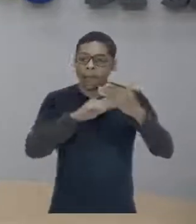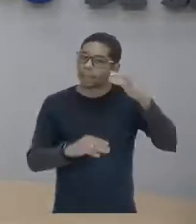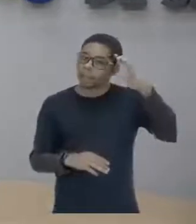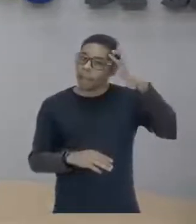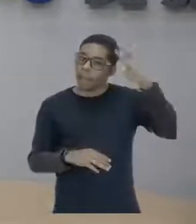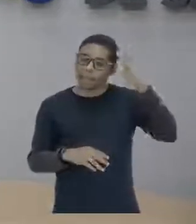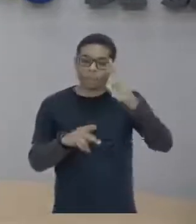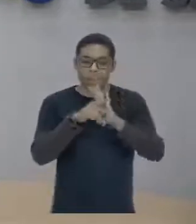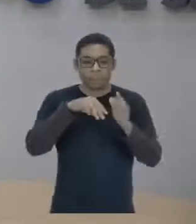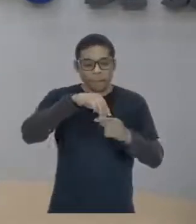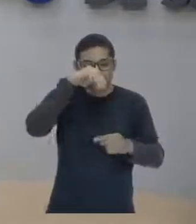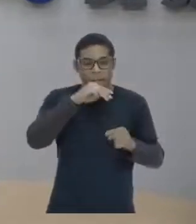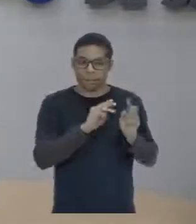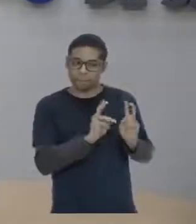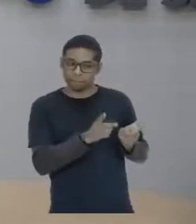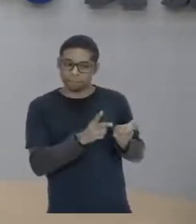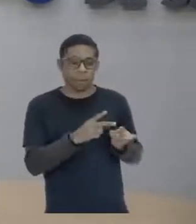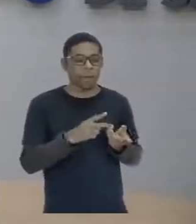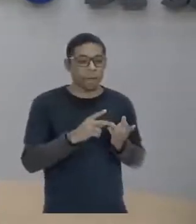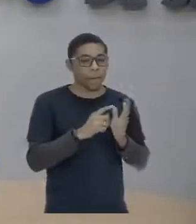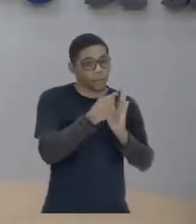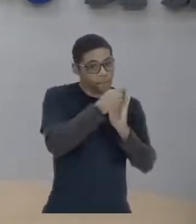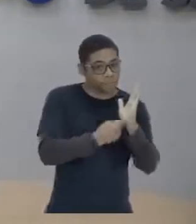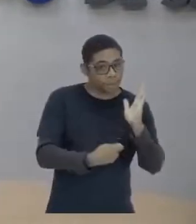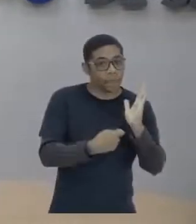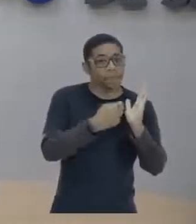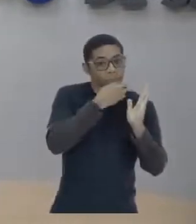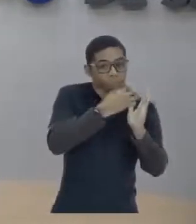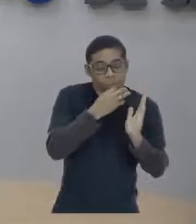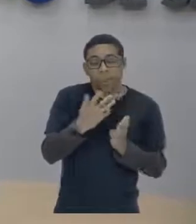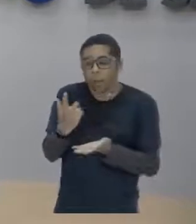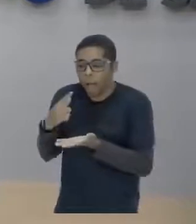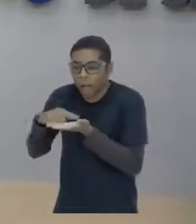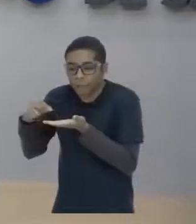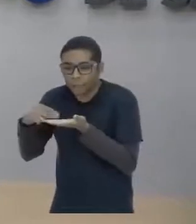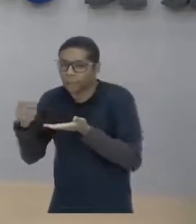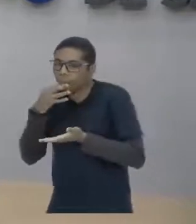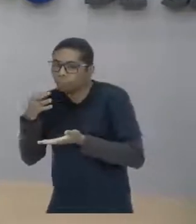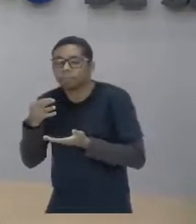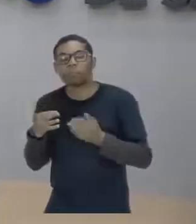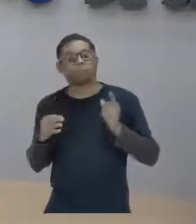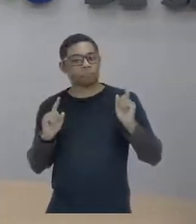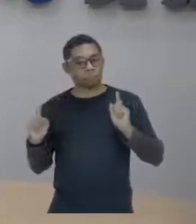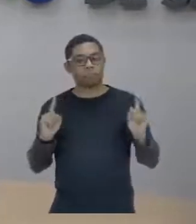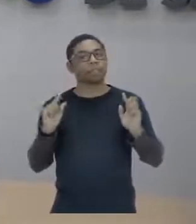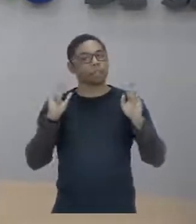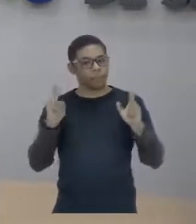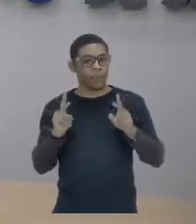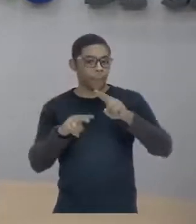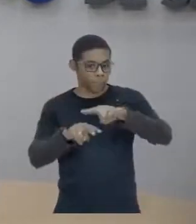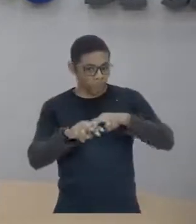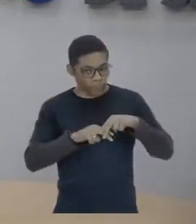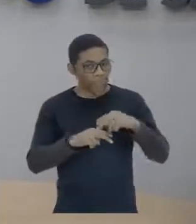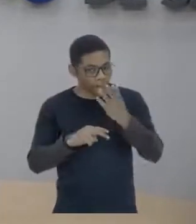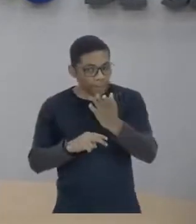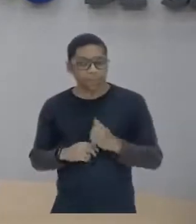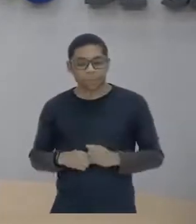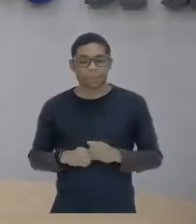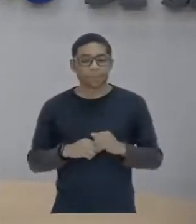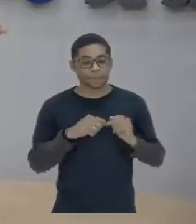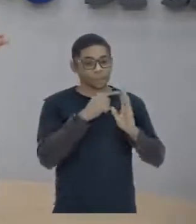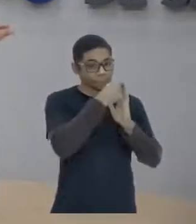vamos ficar no texto dissertativo argumentativo, que você vai sim defender uma tese, você vai se posicionar, vai apresentar uma proposta de